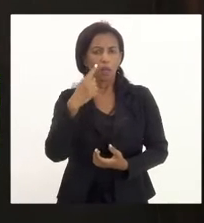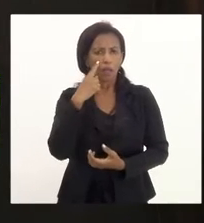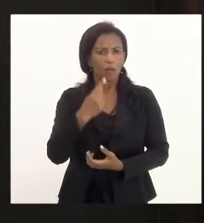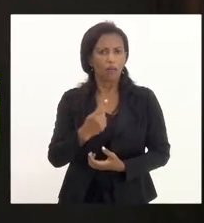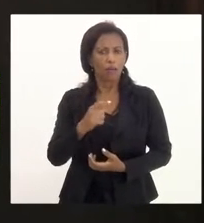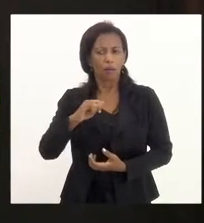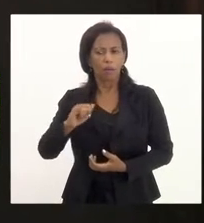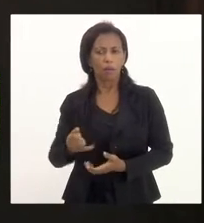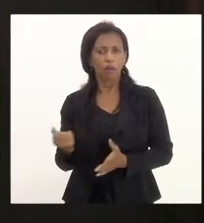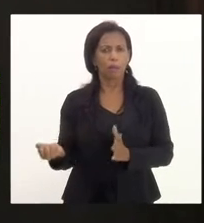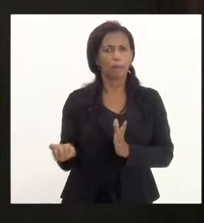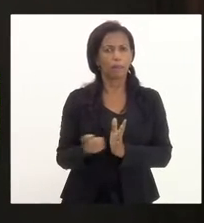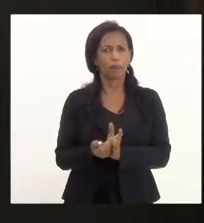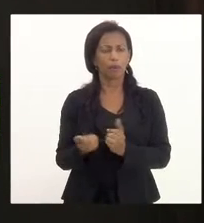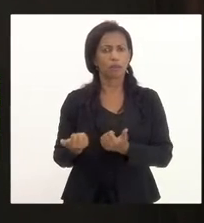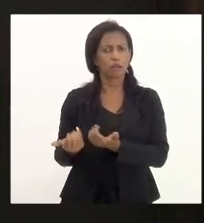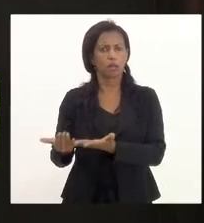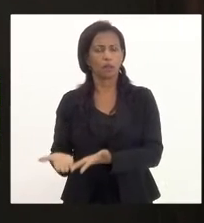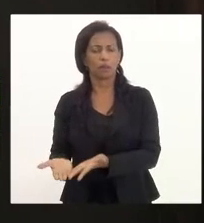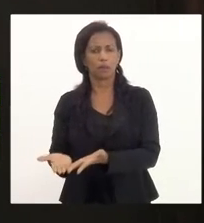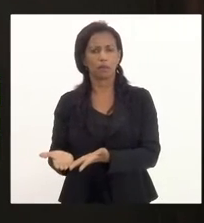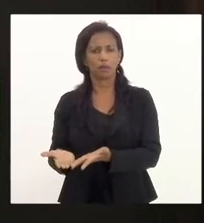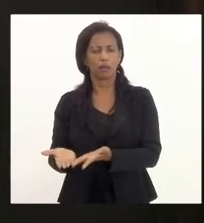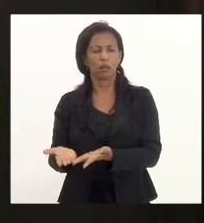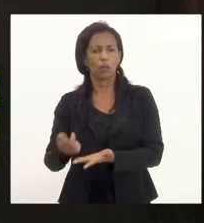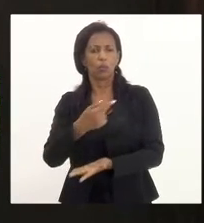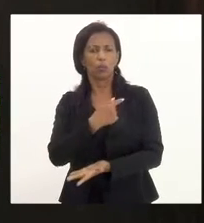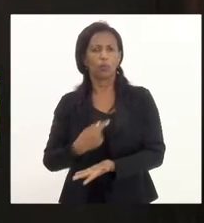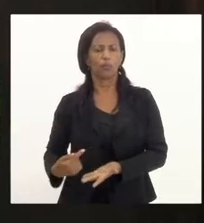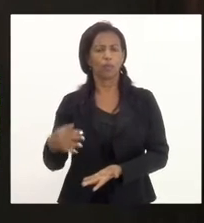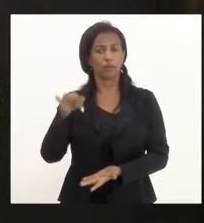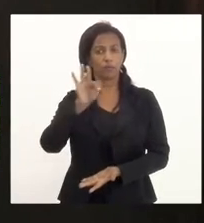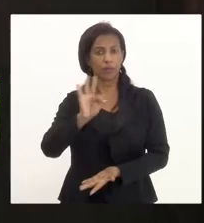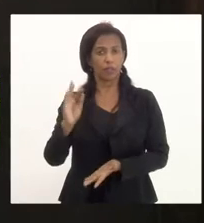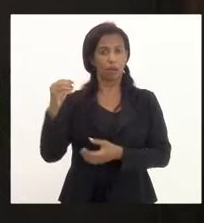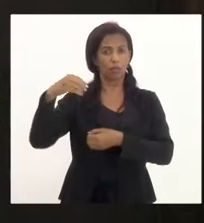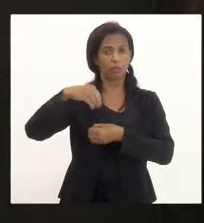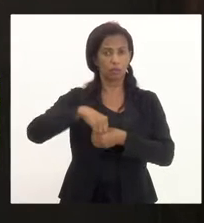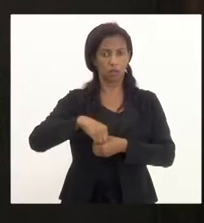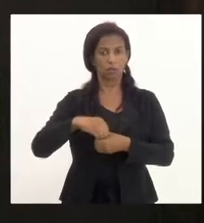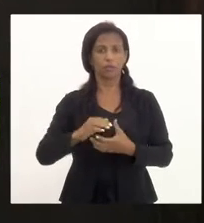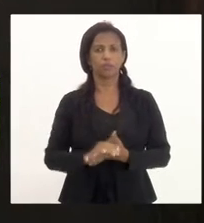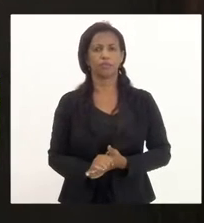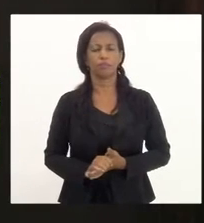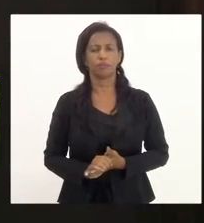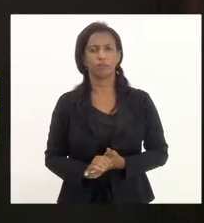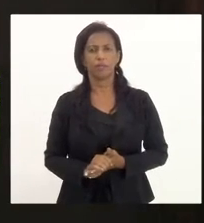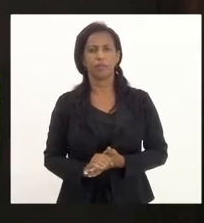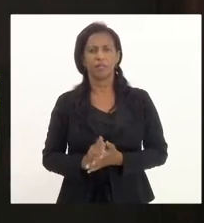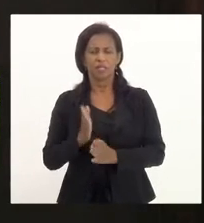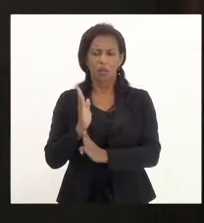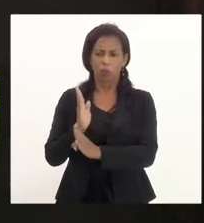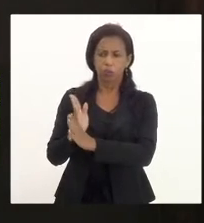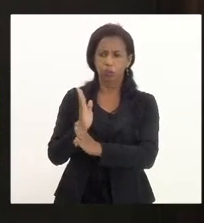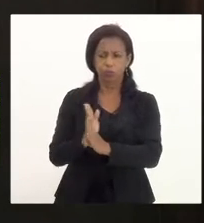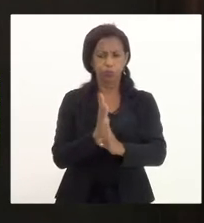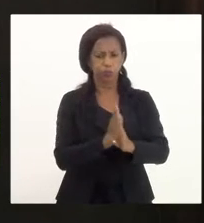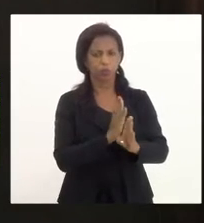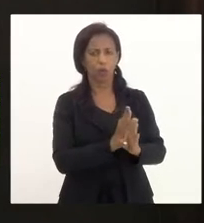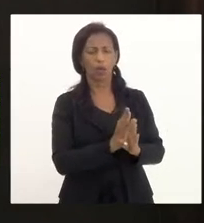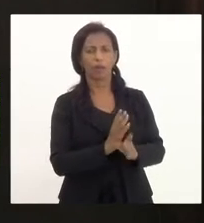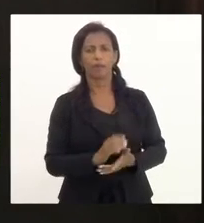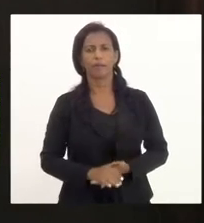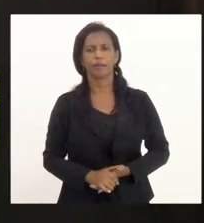possibilidade dessa pactuação se dá é com o governo federal dentro né dessas limitações que estão